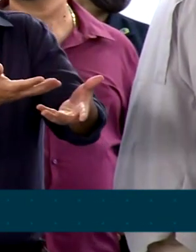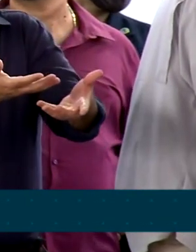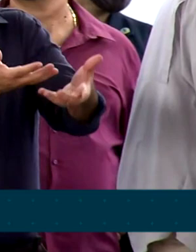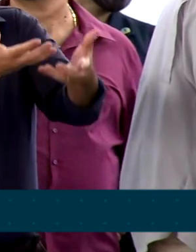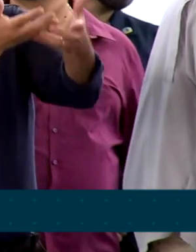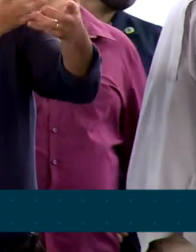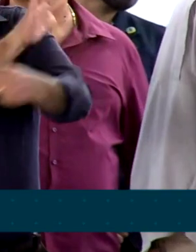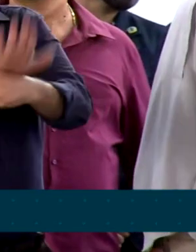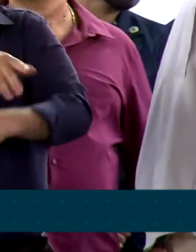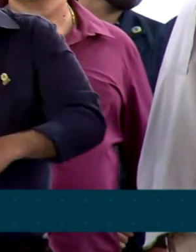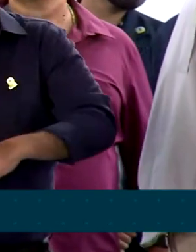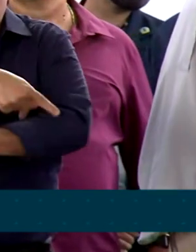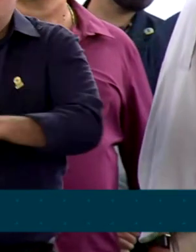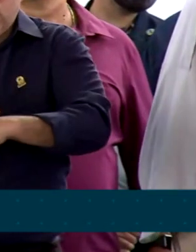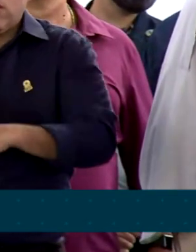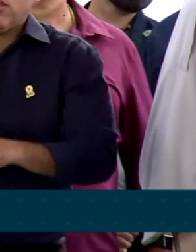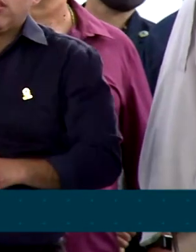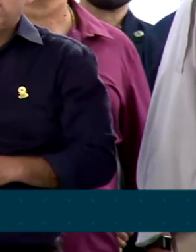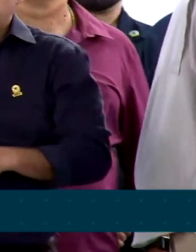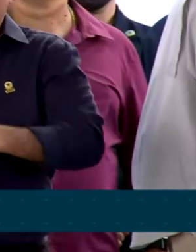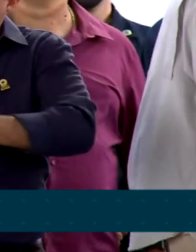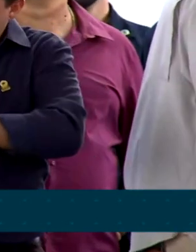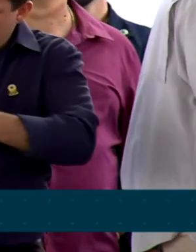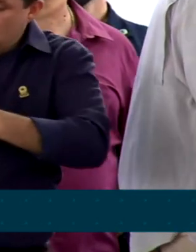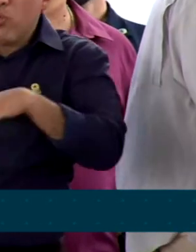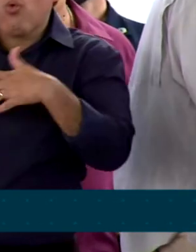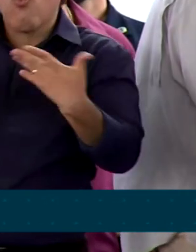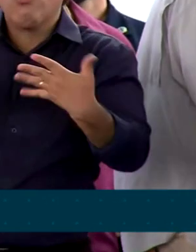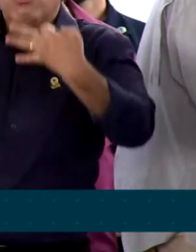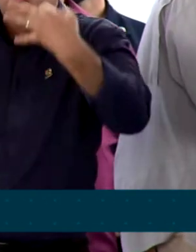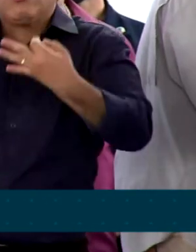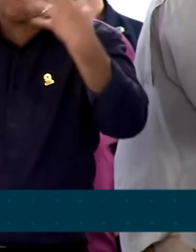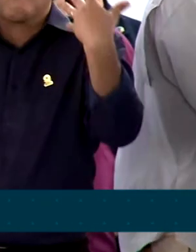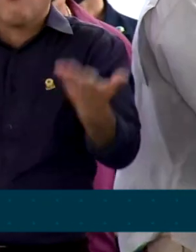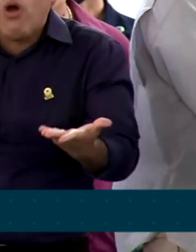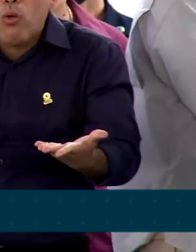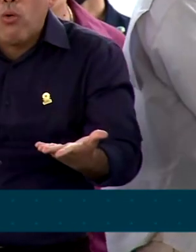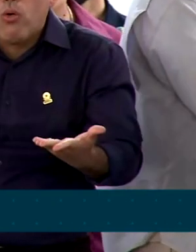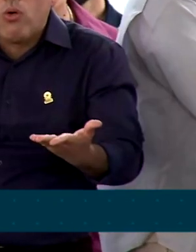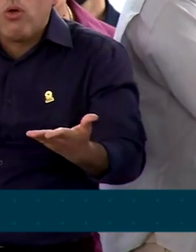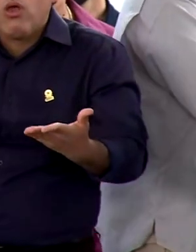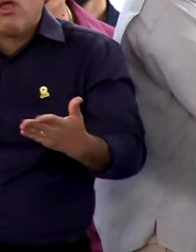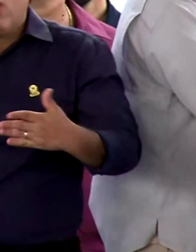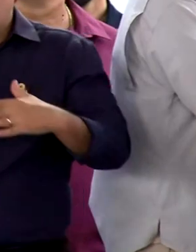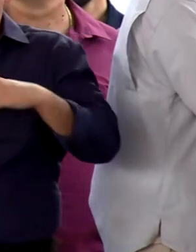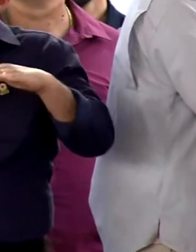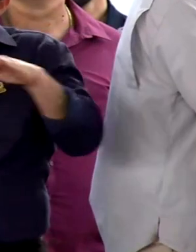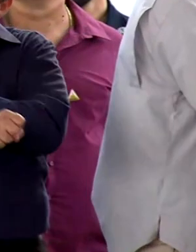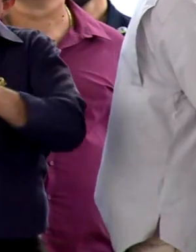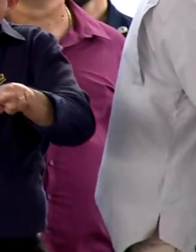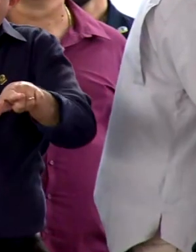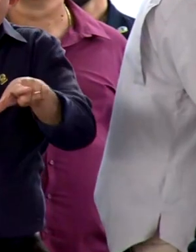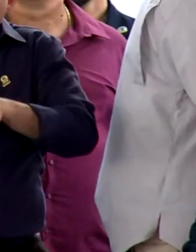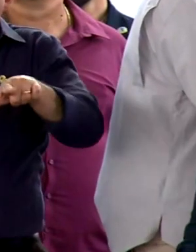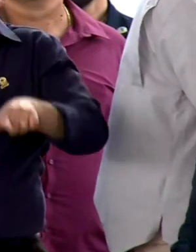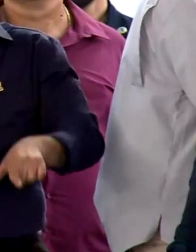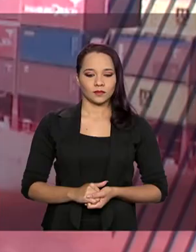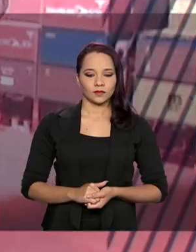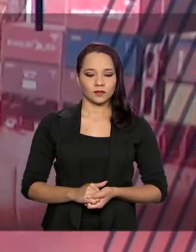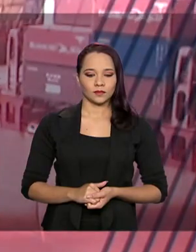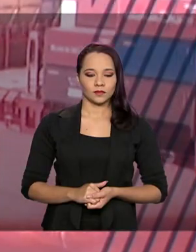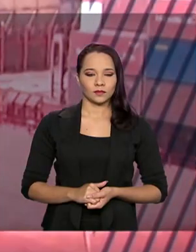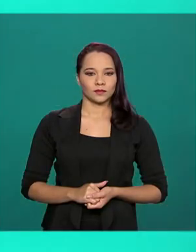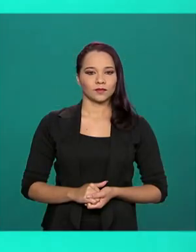Porque a maior dignidade que nós podemos ter nessa terra é ter um emprego razoável.